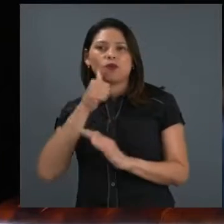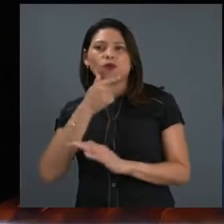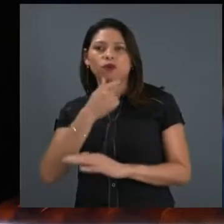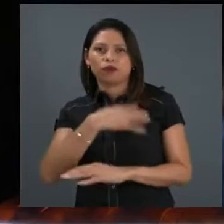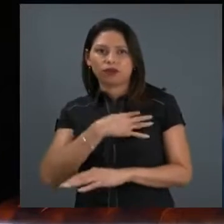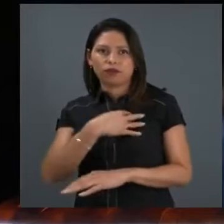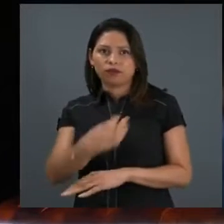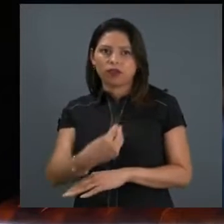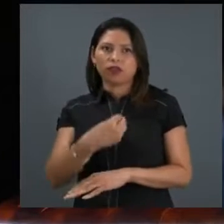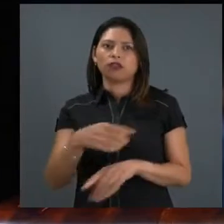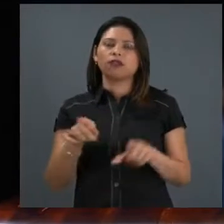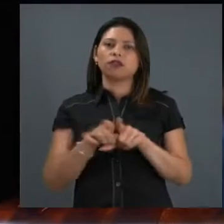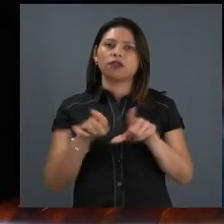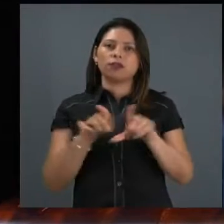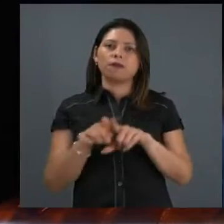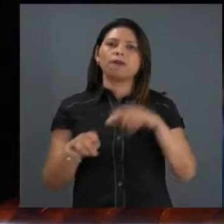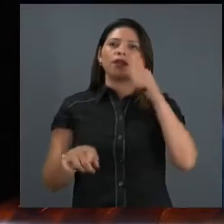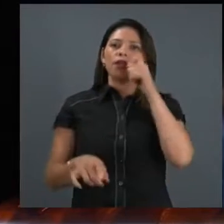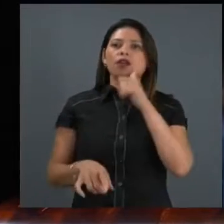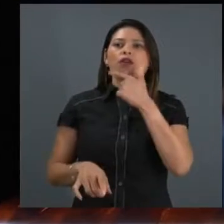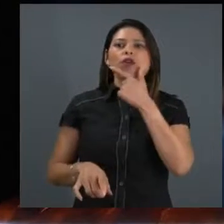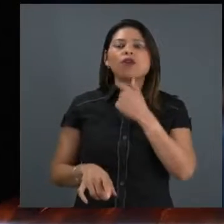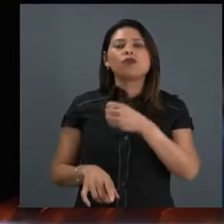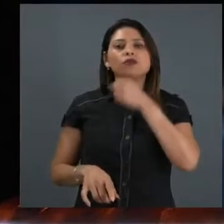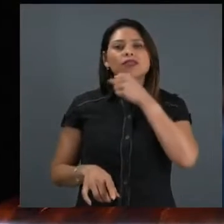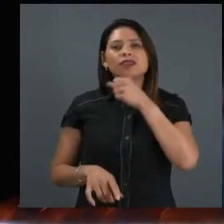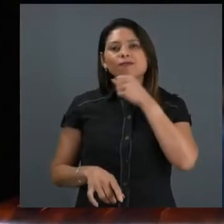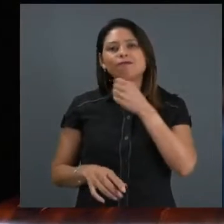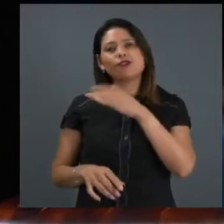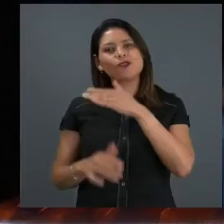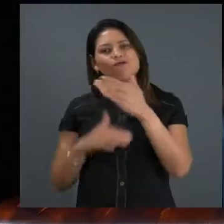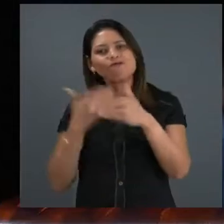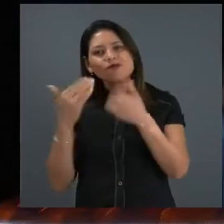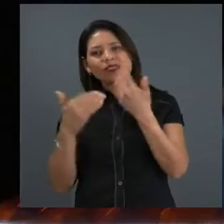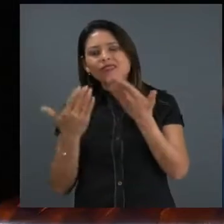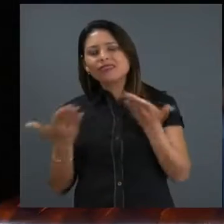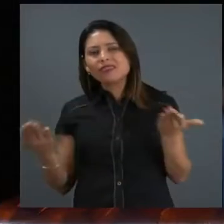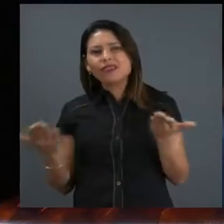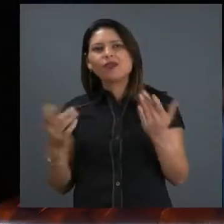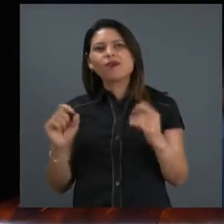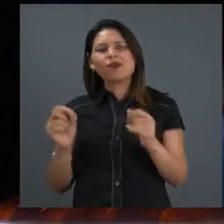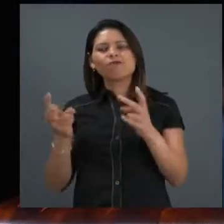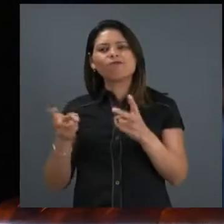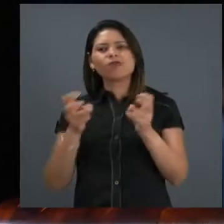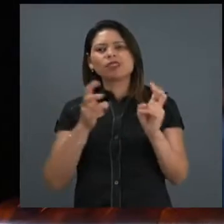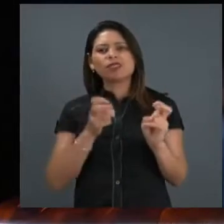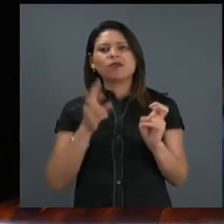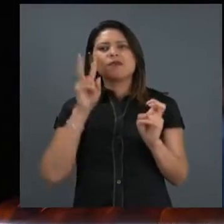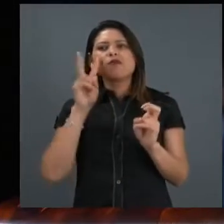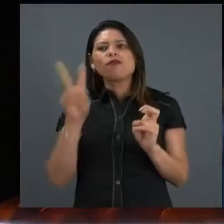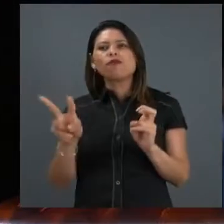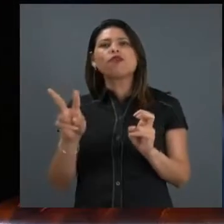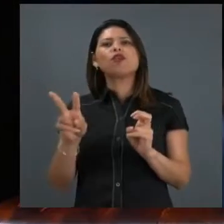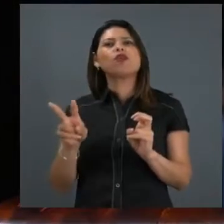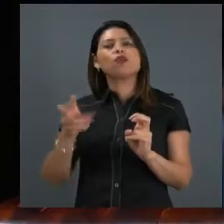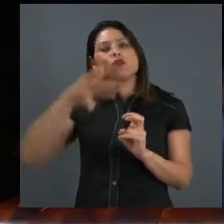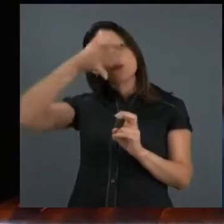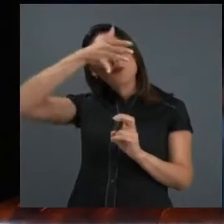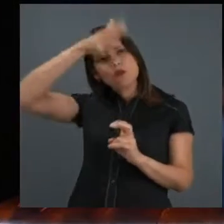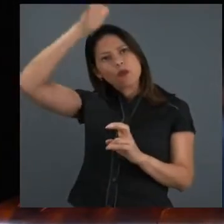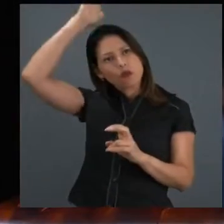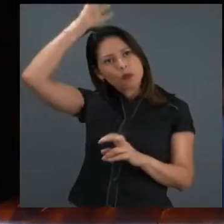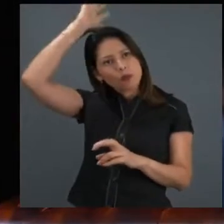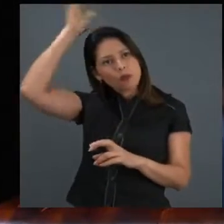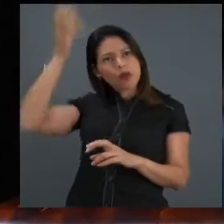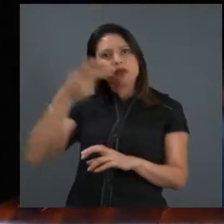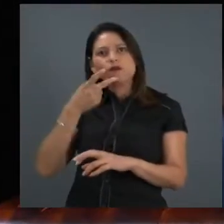Eu discorria lá de uma situação em que os próprios bombeiros falavam, no centro, lá